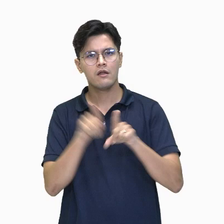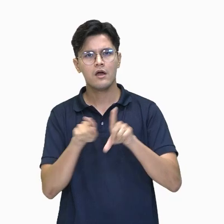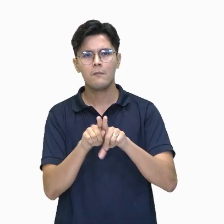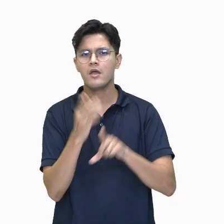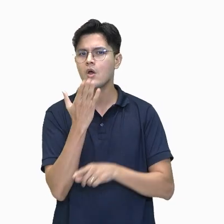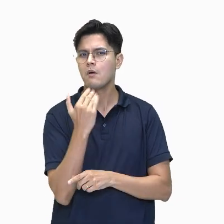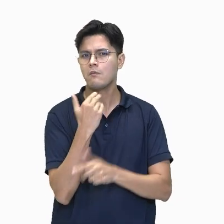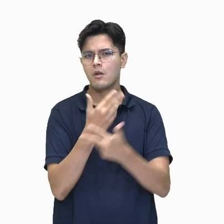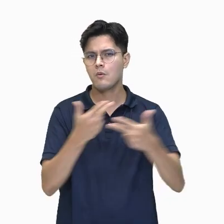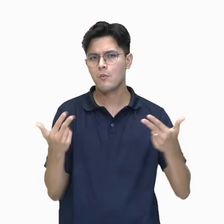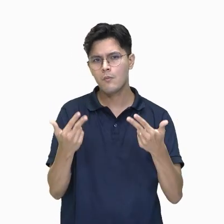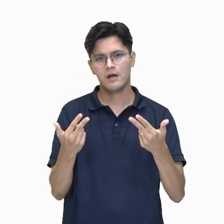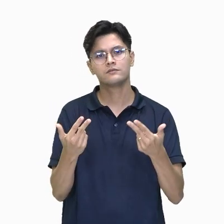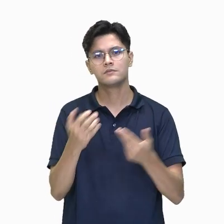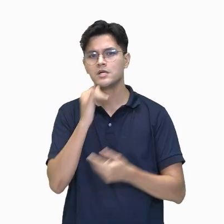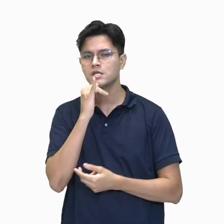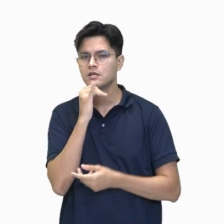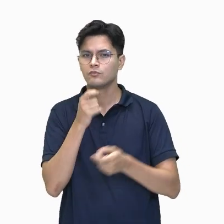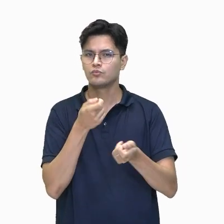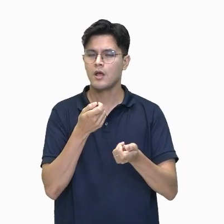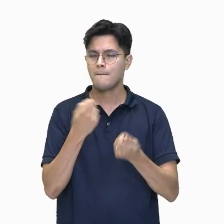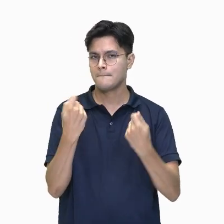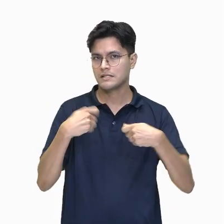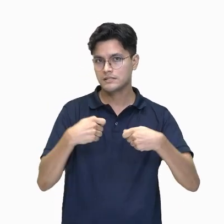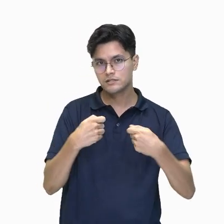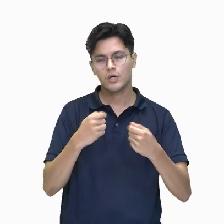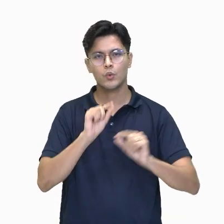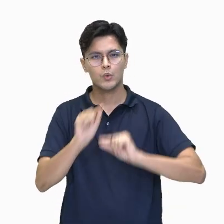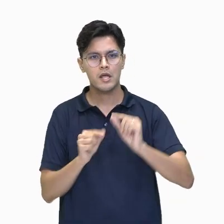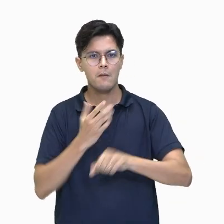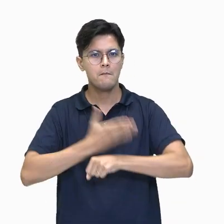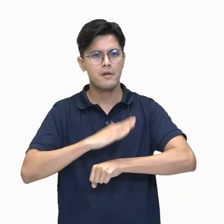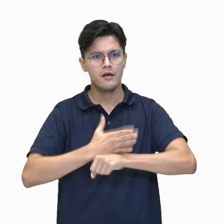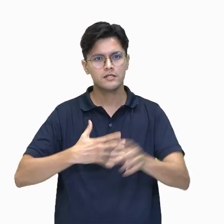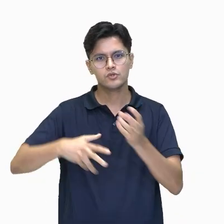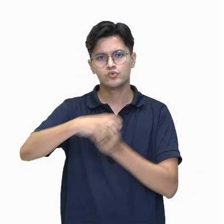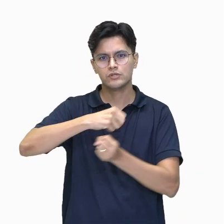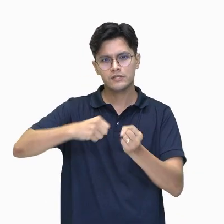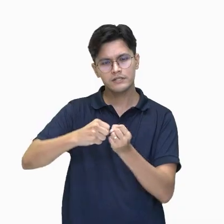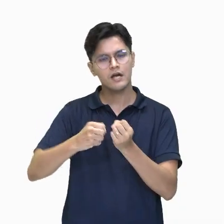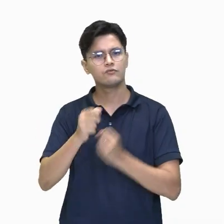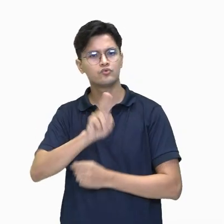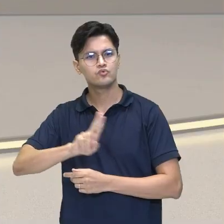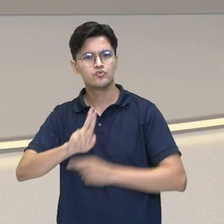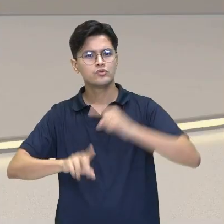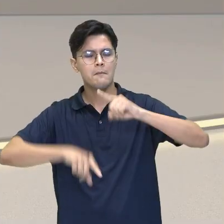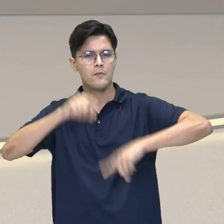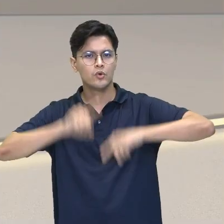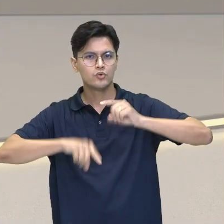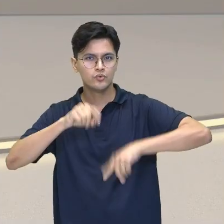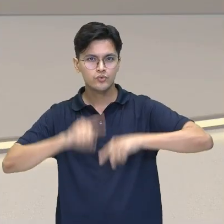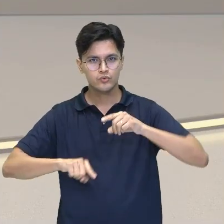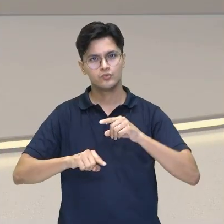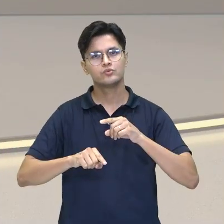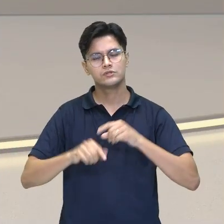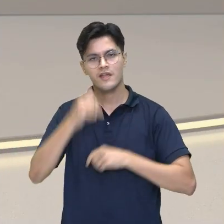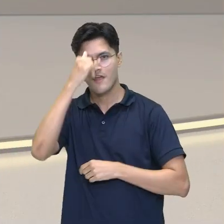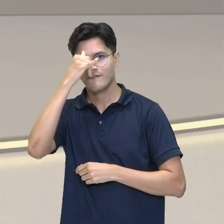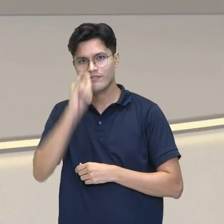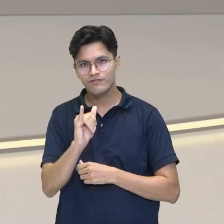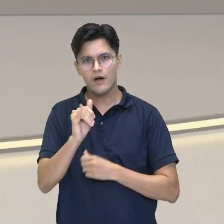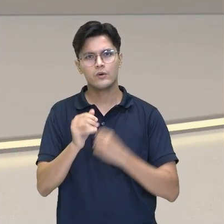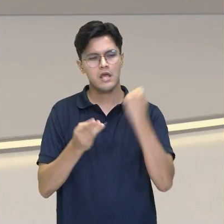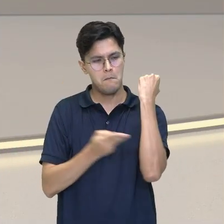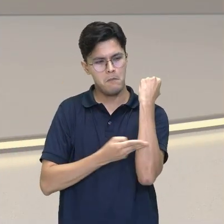Pará, óleos e resinas que geram renda, mantendo a floresta de pé. Ah, muito bem, pessoal. E por falar de óleos e resina que geram